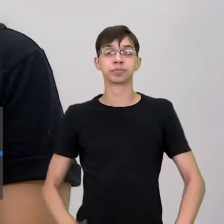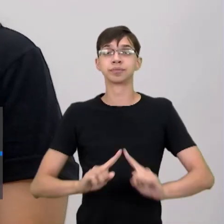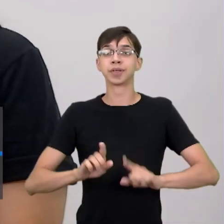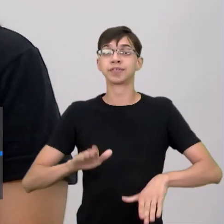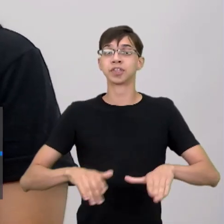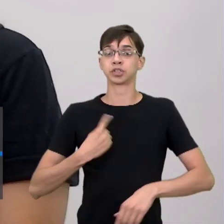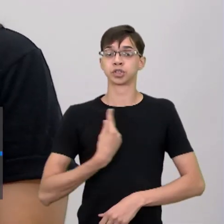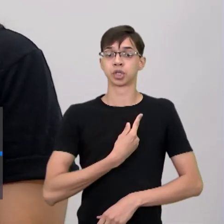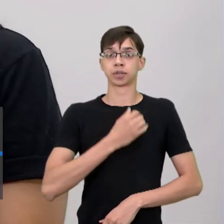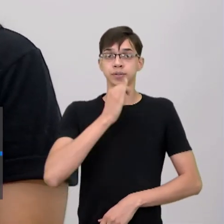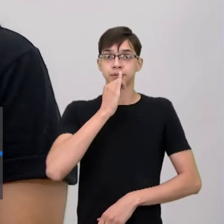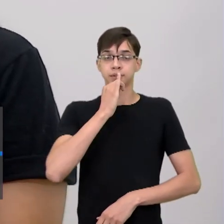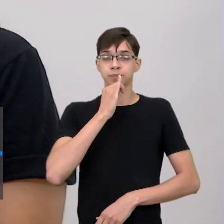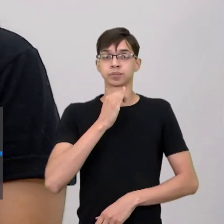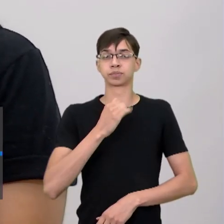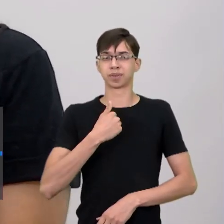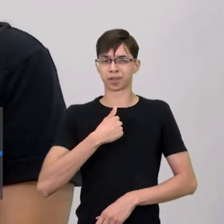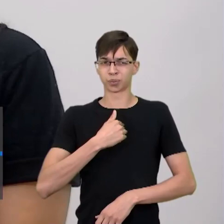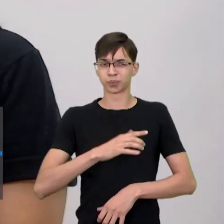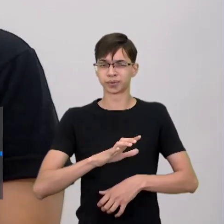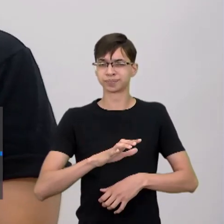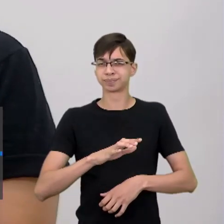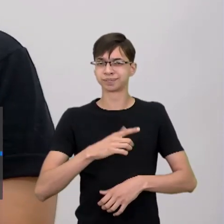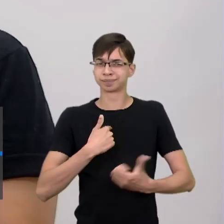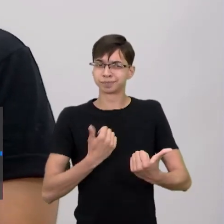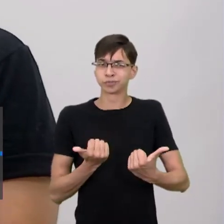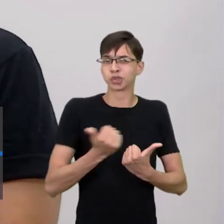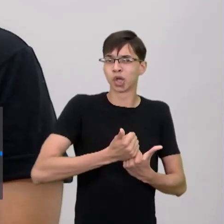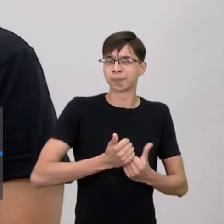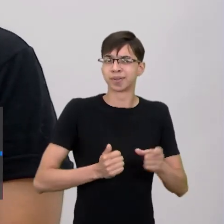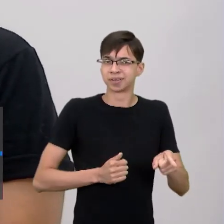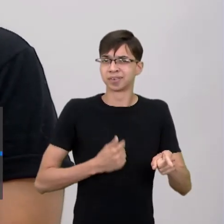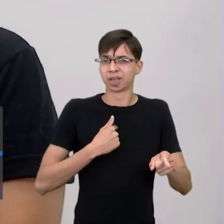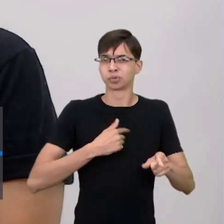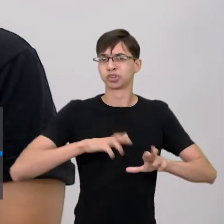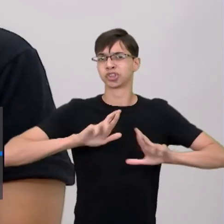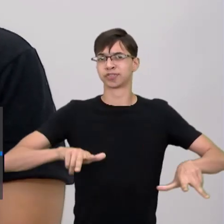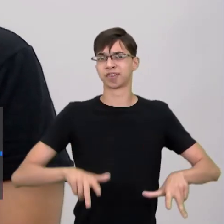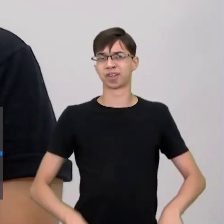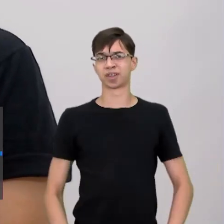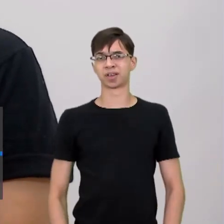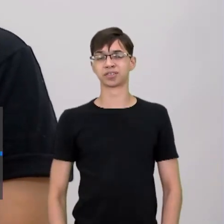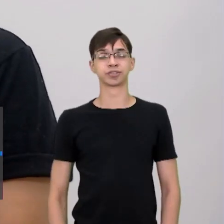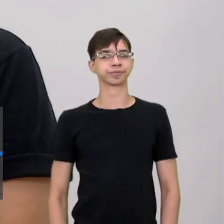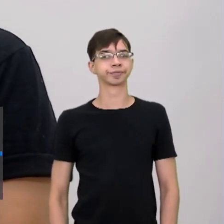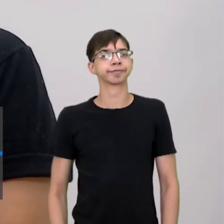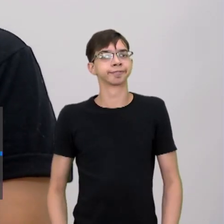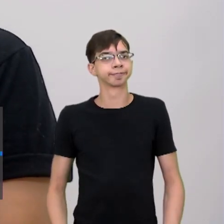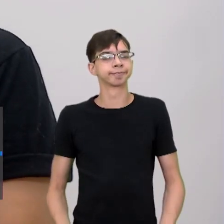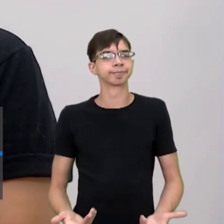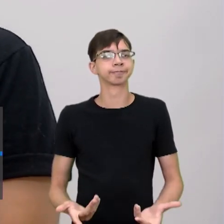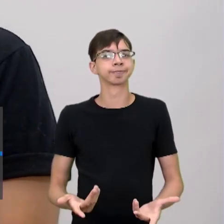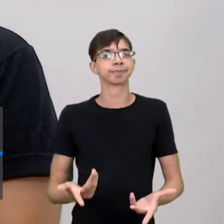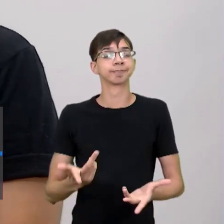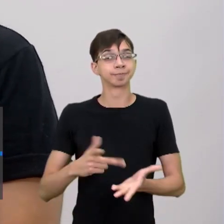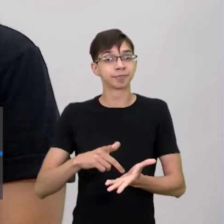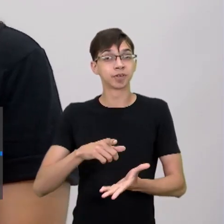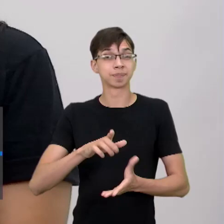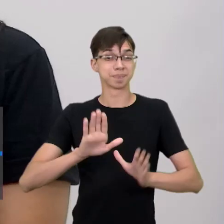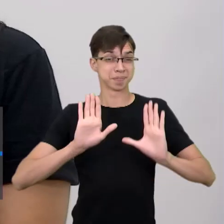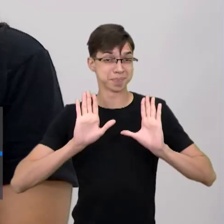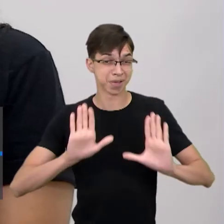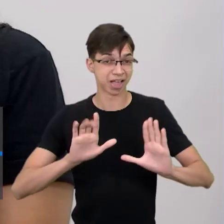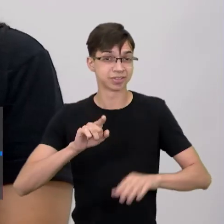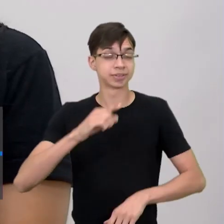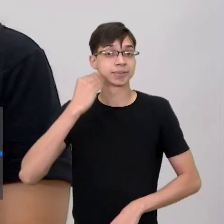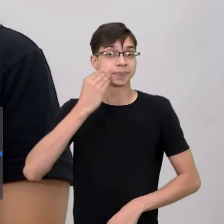papel de se eu estivesse no lugar dele eu faria diferente, é impossível saber. Talvez se você tivesse vivido, passado pelas experiências dele e entendido